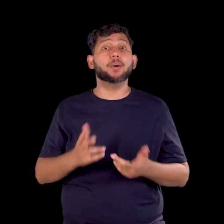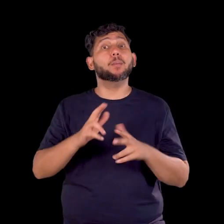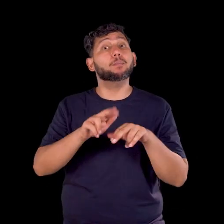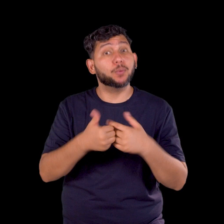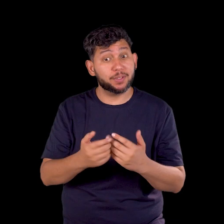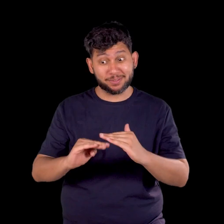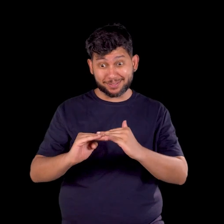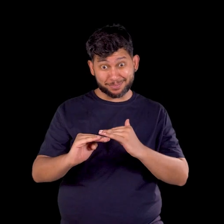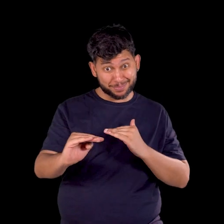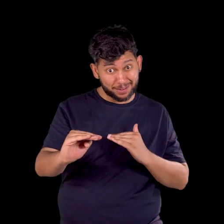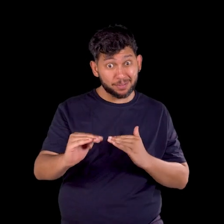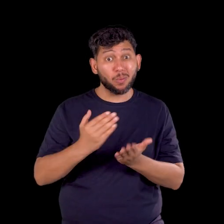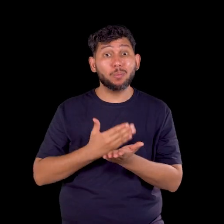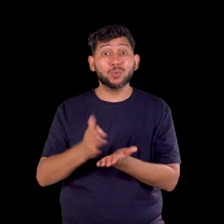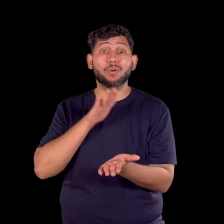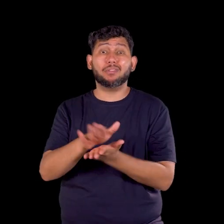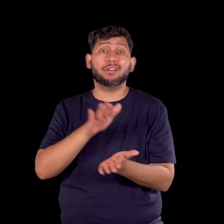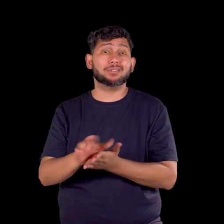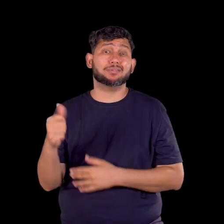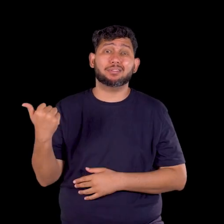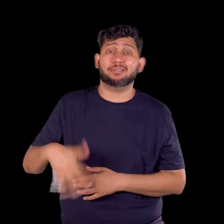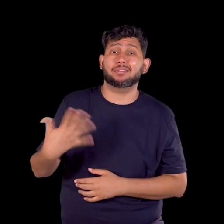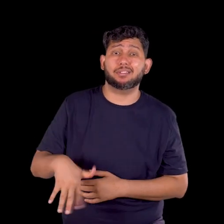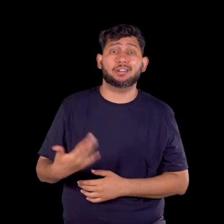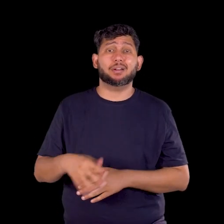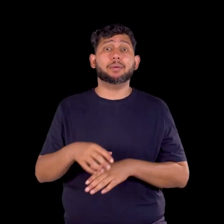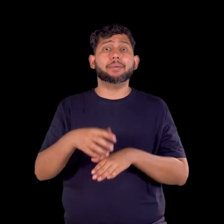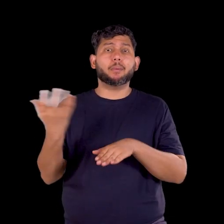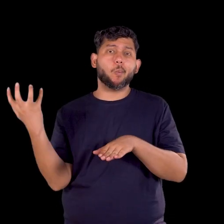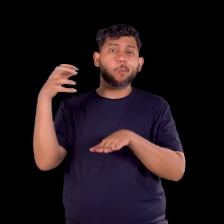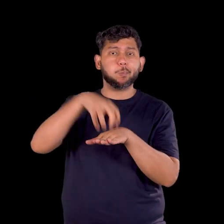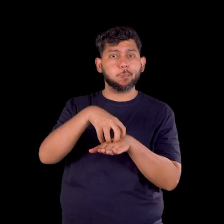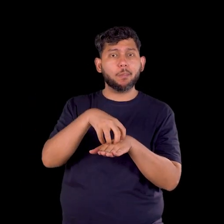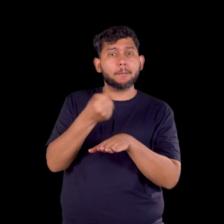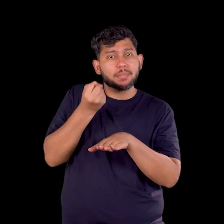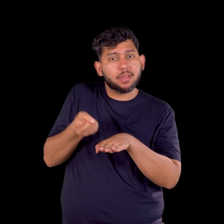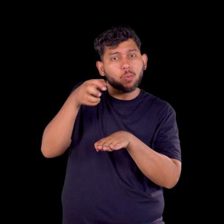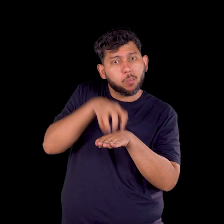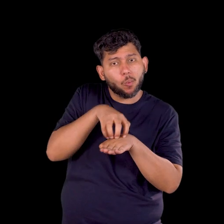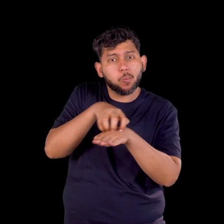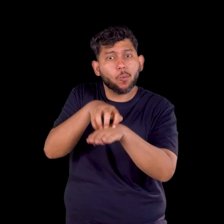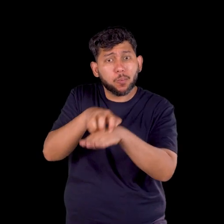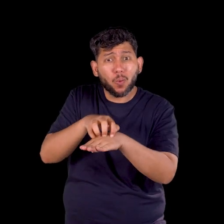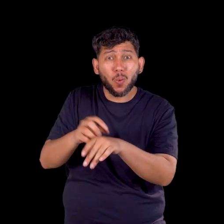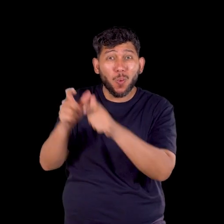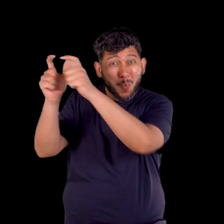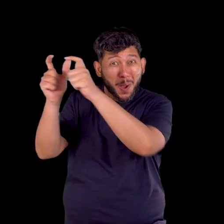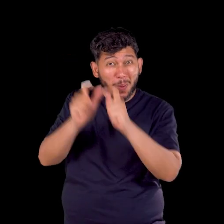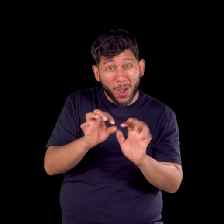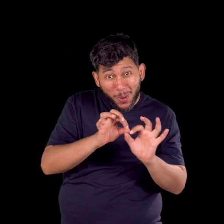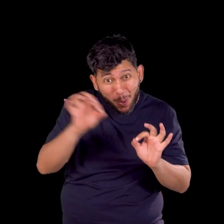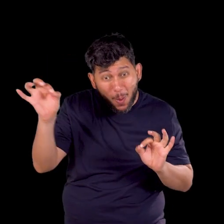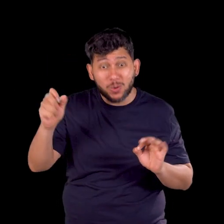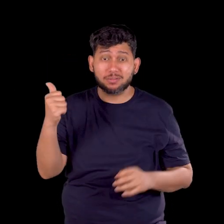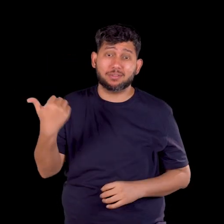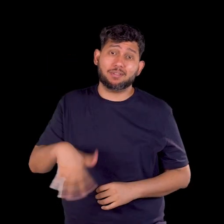acabou apresentando custos cada vez mais altos de transporte de cargas entre regiões tão distantes. Com a